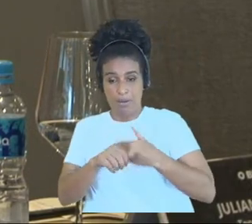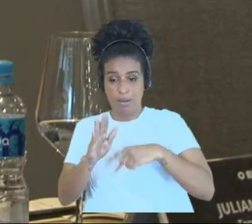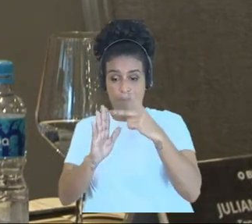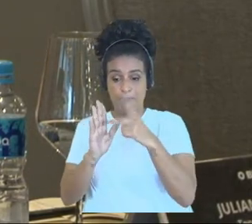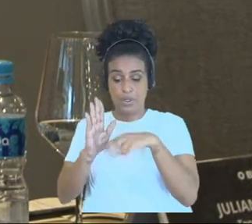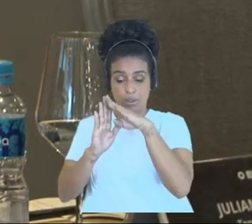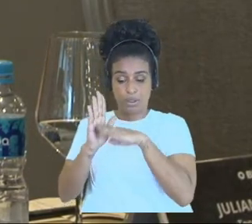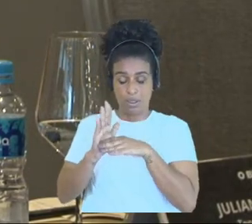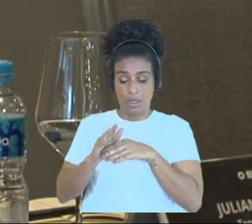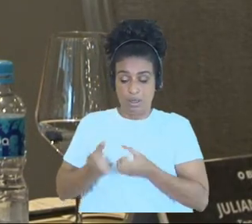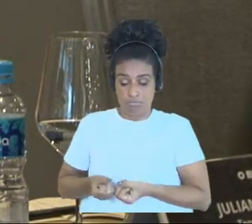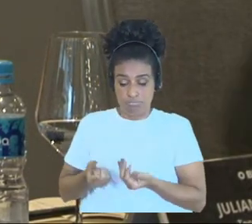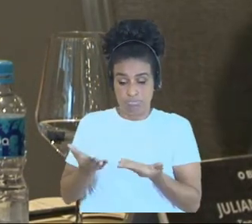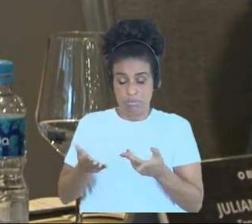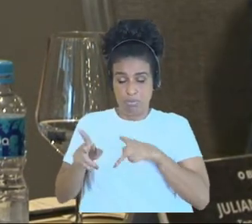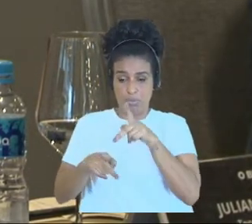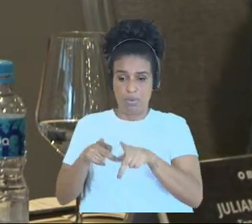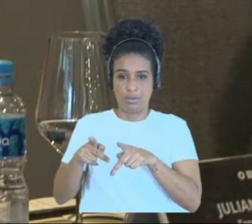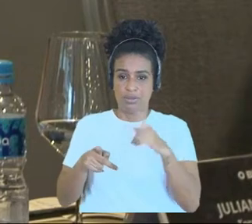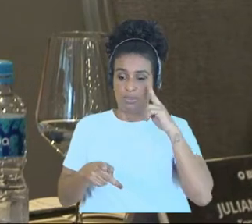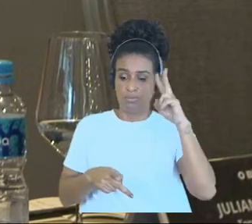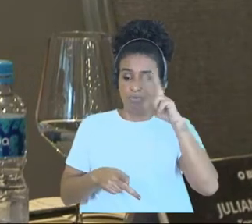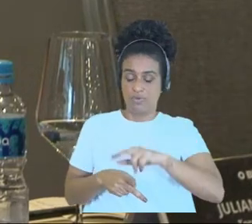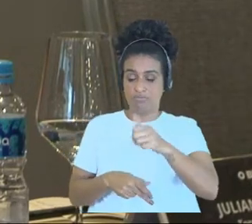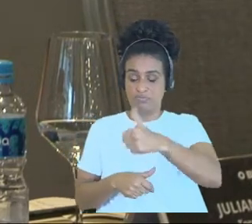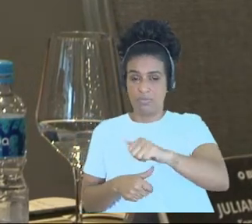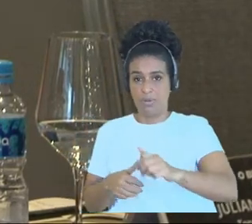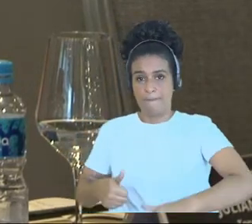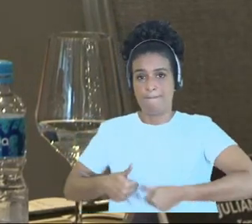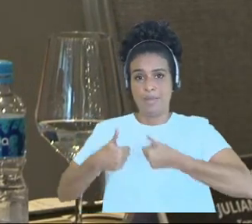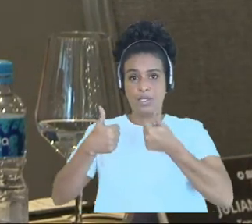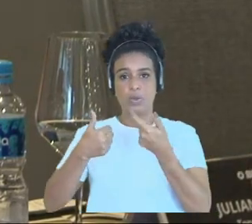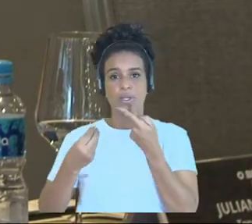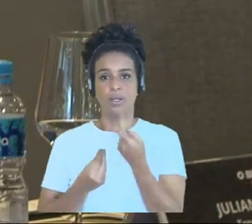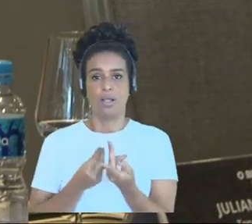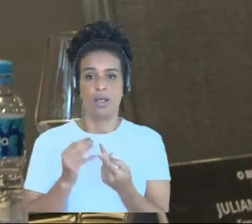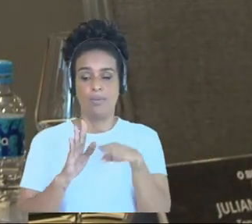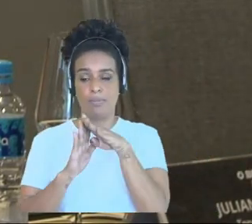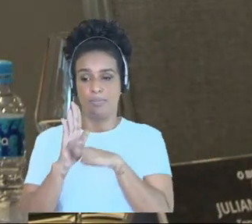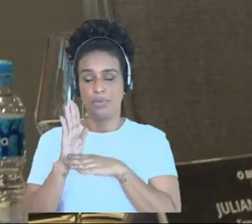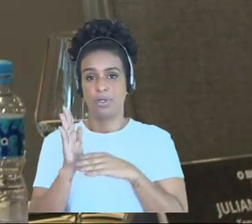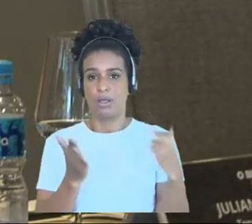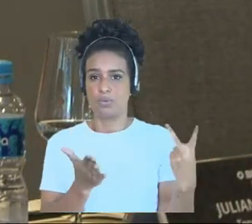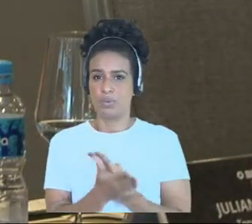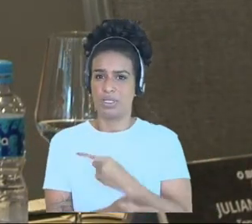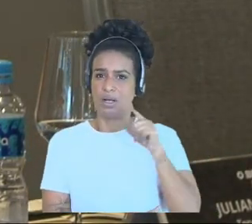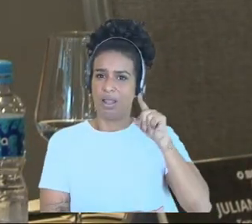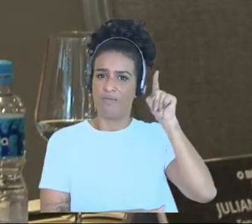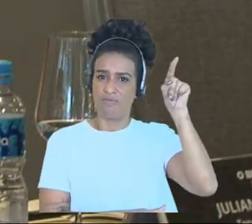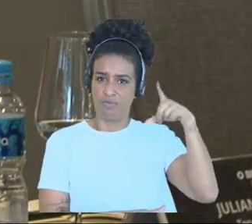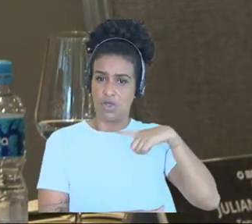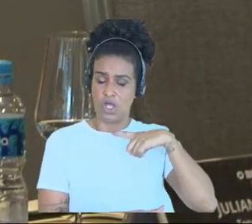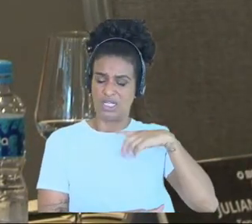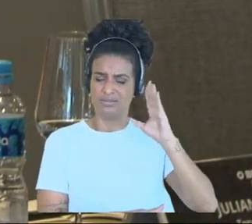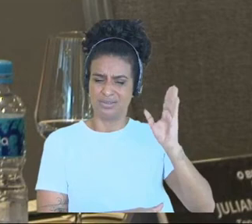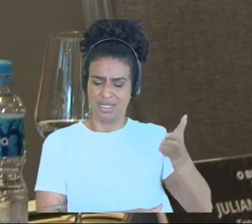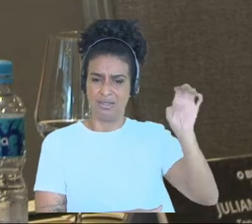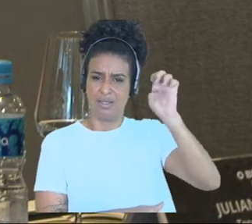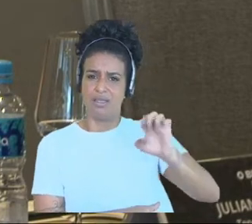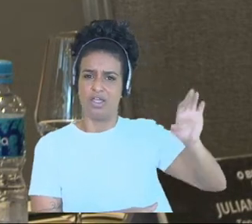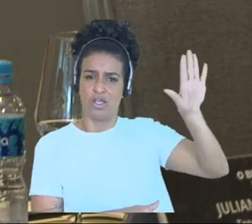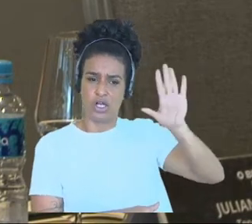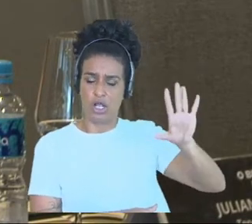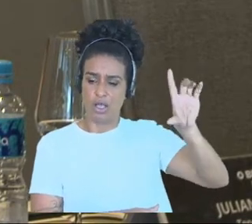qual é o desempenho deles, quais são as entregas deles e saber como melhorar esse programa. É uma prática muito conhecida lá fora, chamada de Spending Review, e o que eles